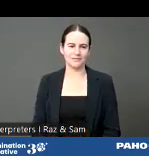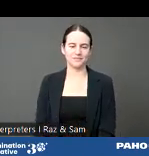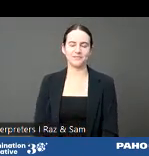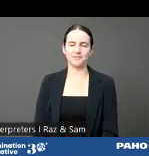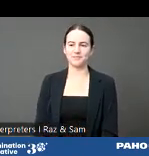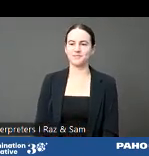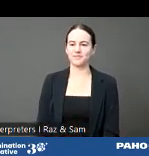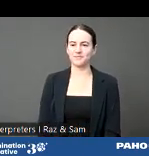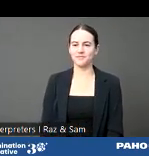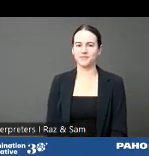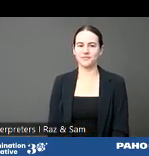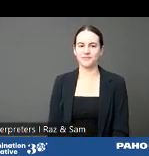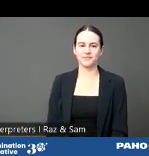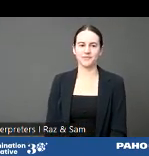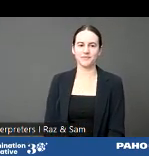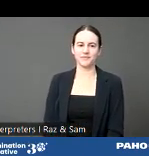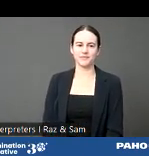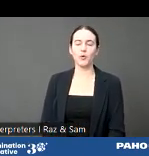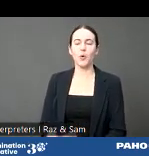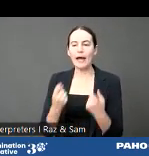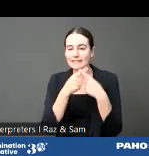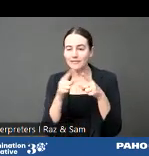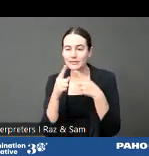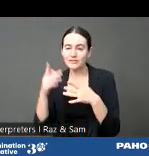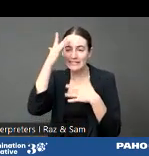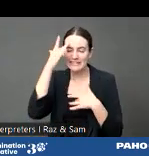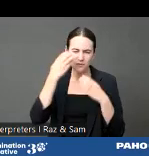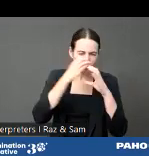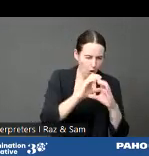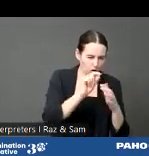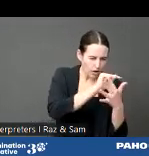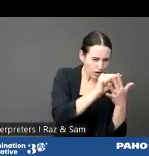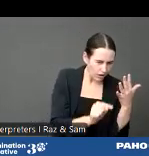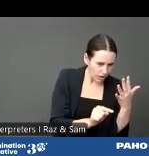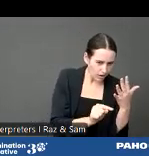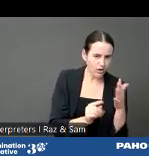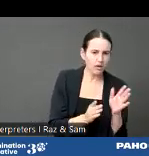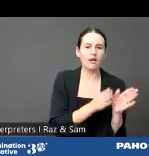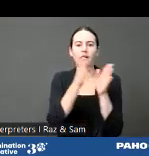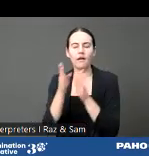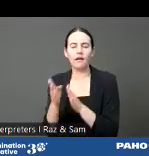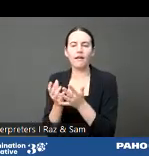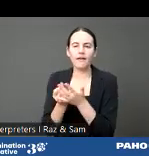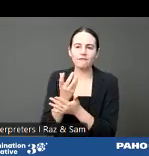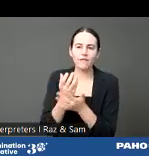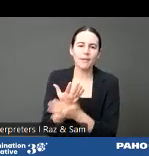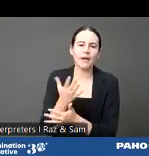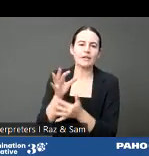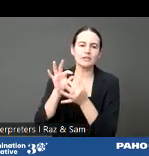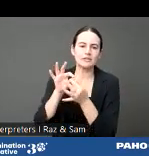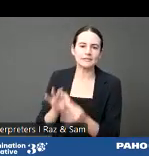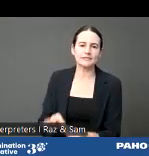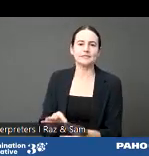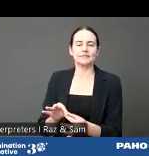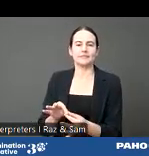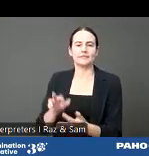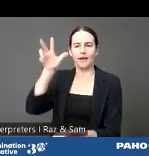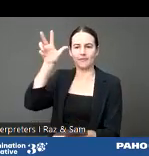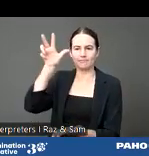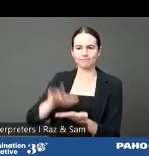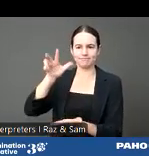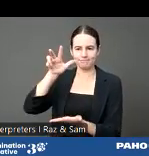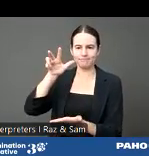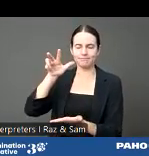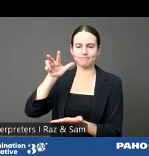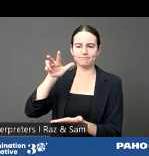destacadas sobre as novas certificações e validação de eliminação das doenças nas regiões. Uma